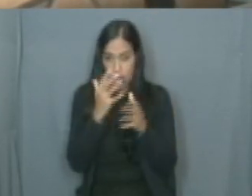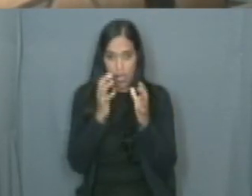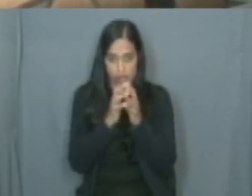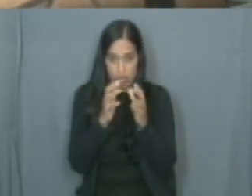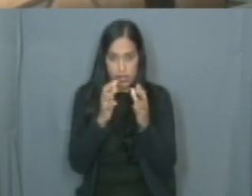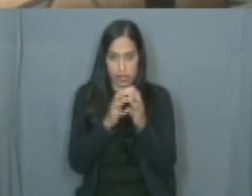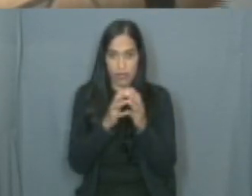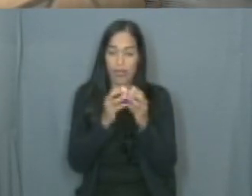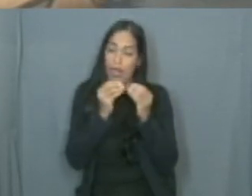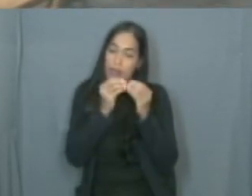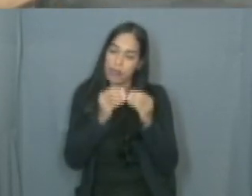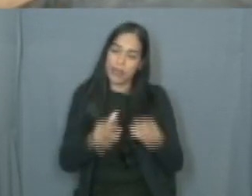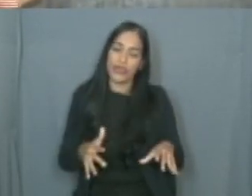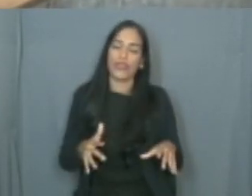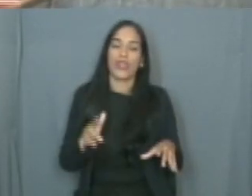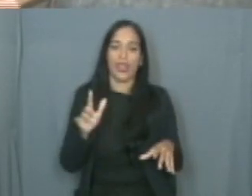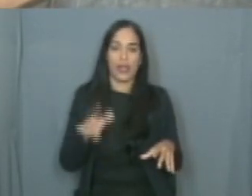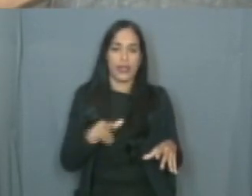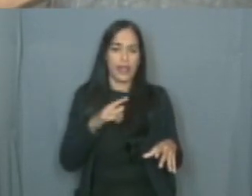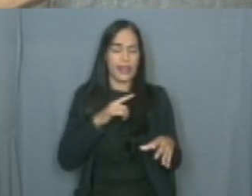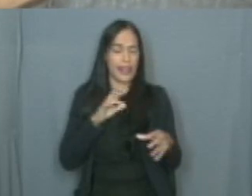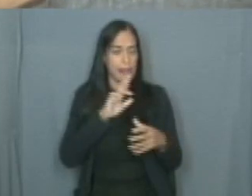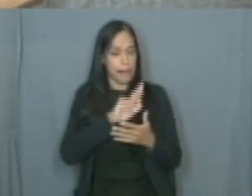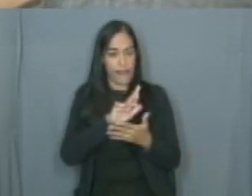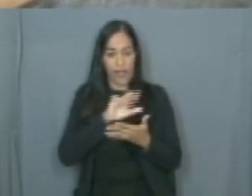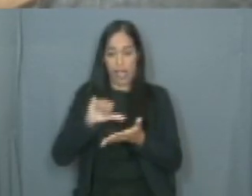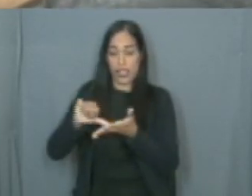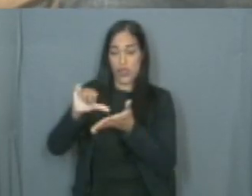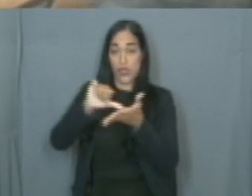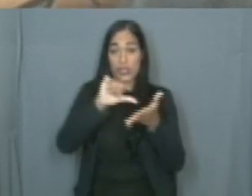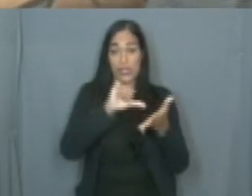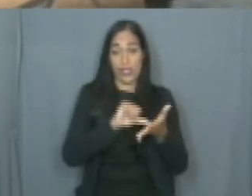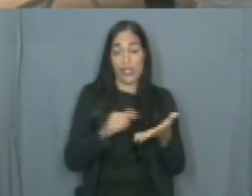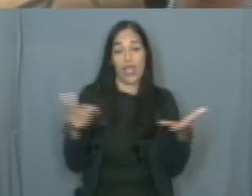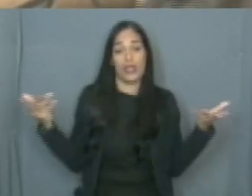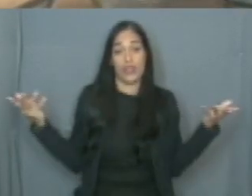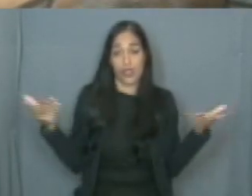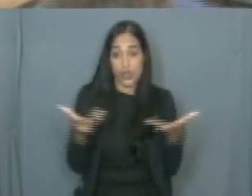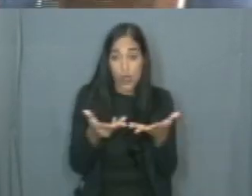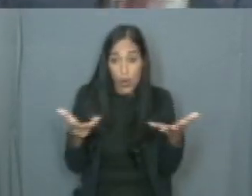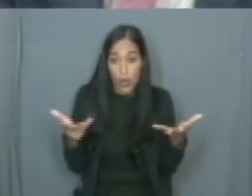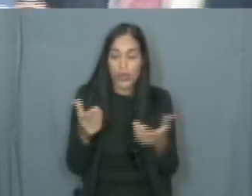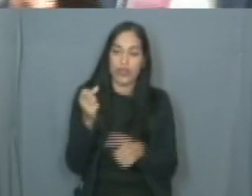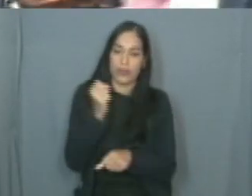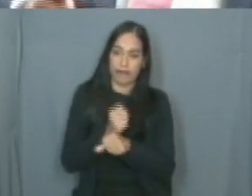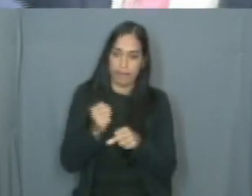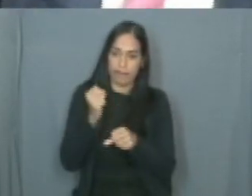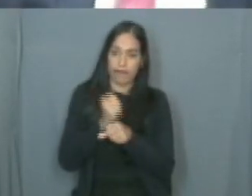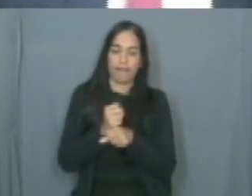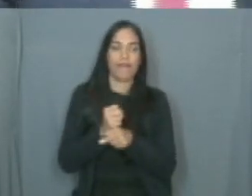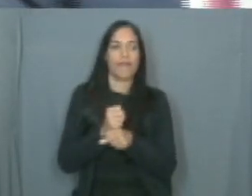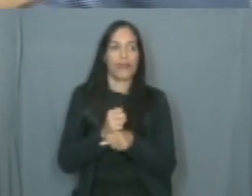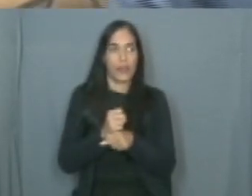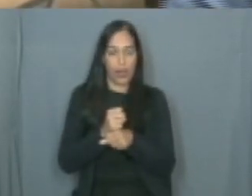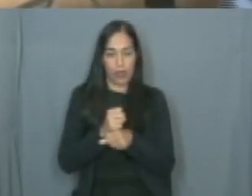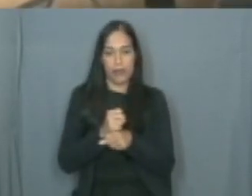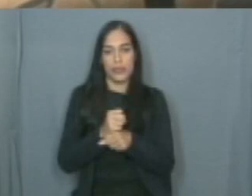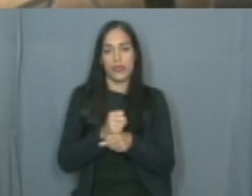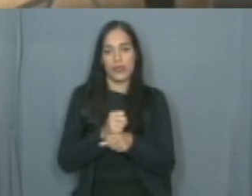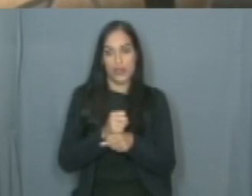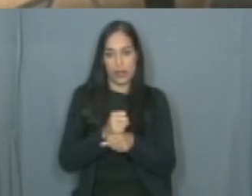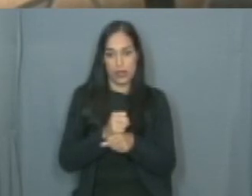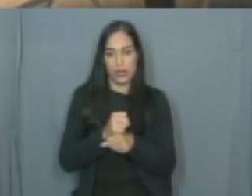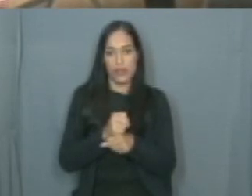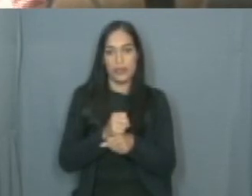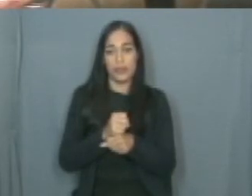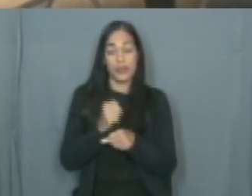bem lembrou que existem muitas unidades que hoje estão em obras e, para variar,